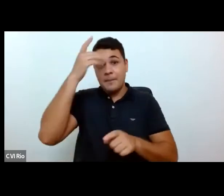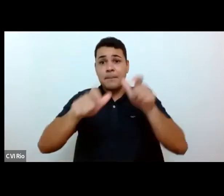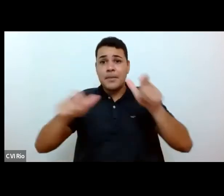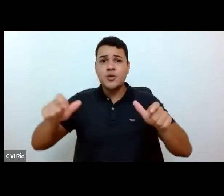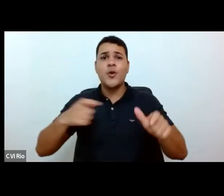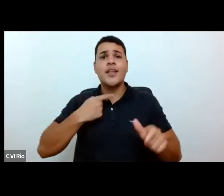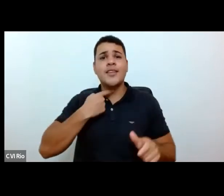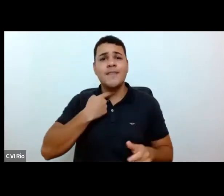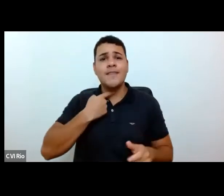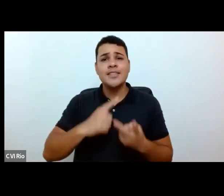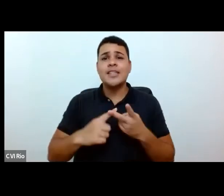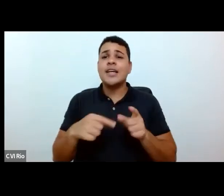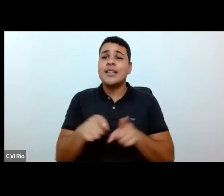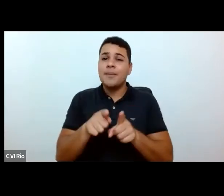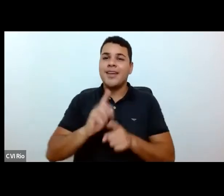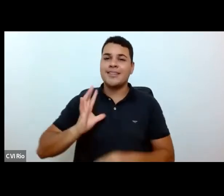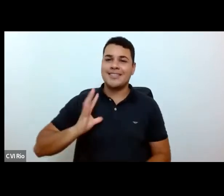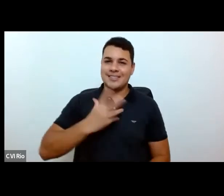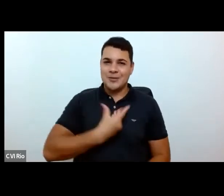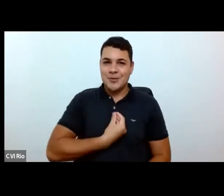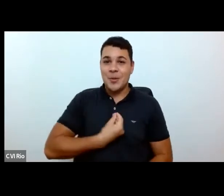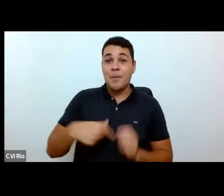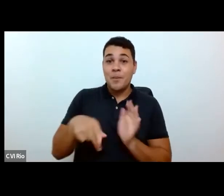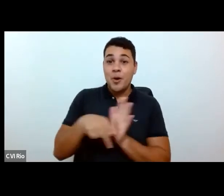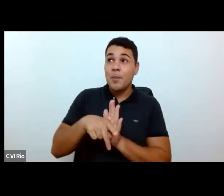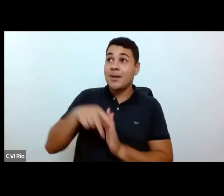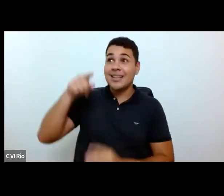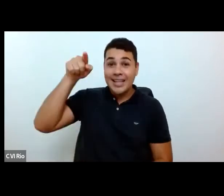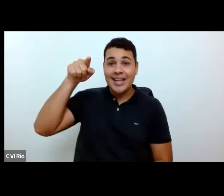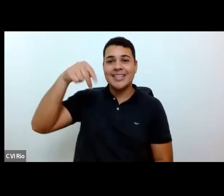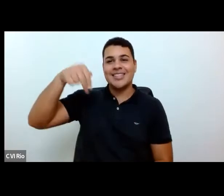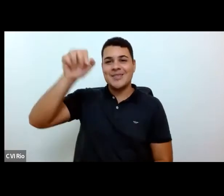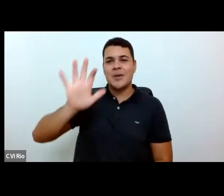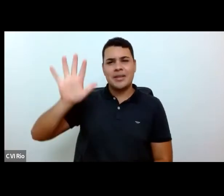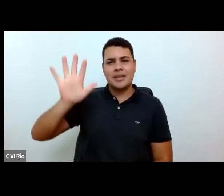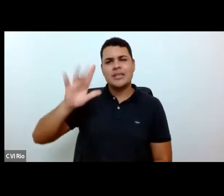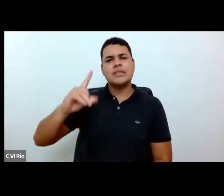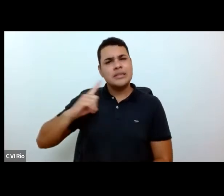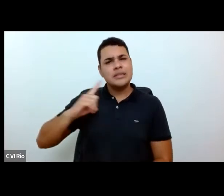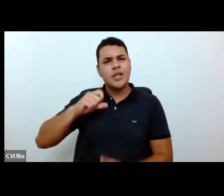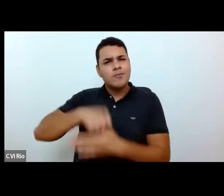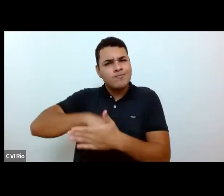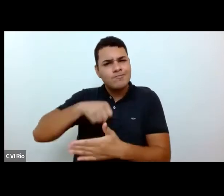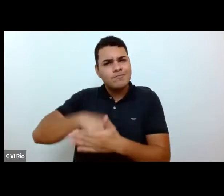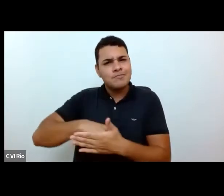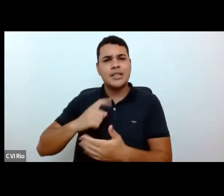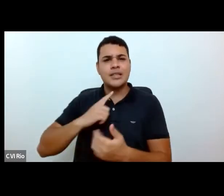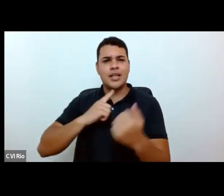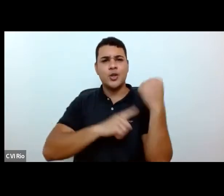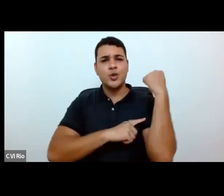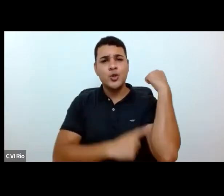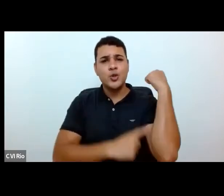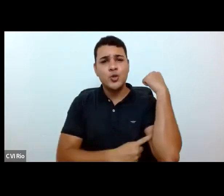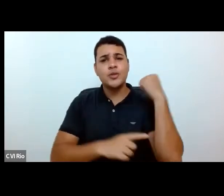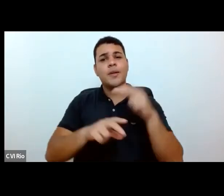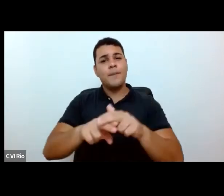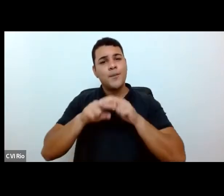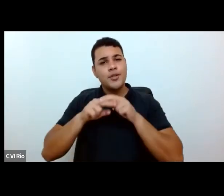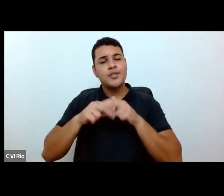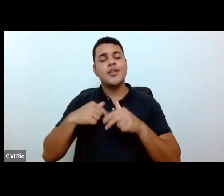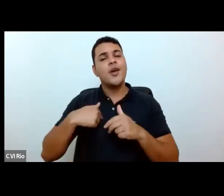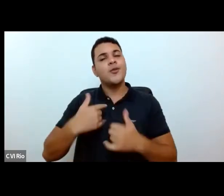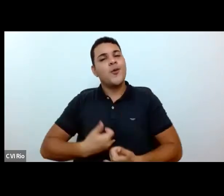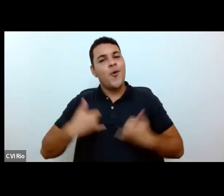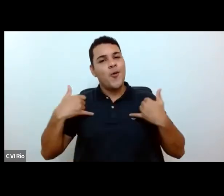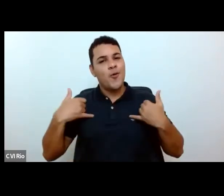né, a lutar, têm muito a conhecer, desbravar. E eu tenho muito orgulho da minha trajetória, do meu Nordeste, do